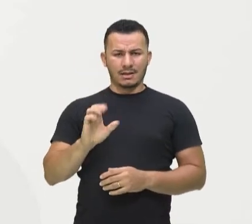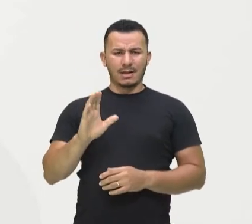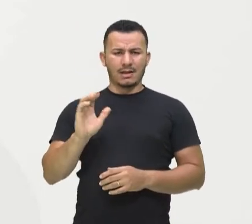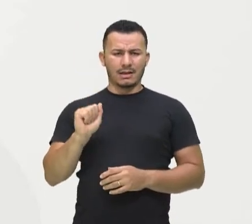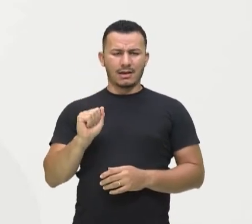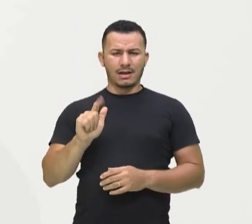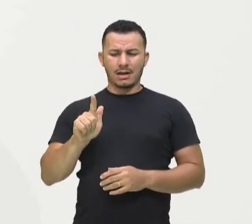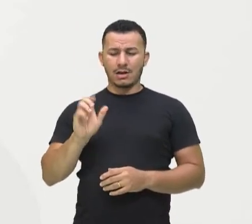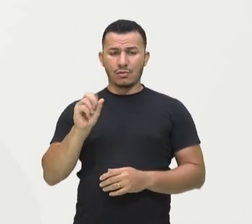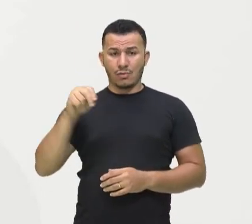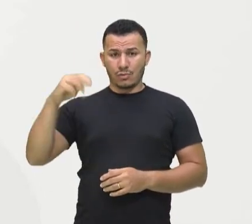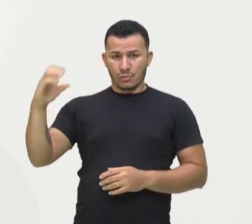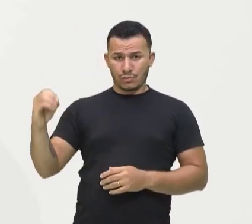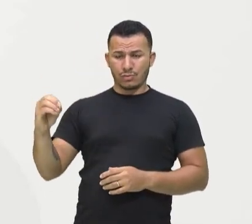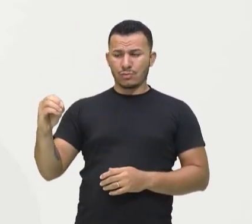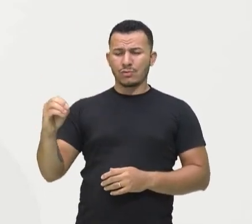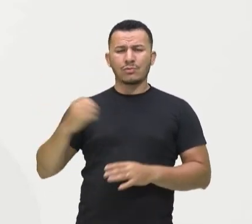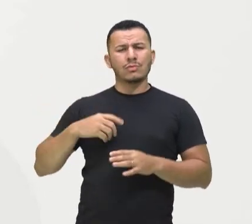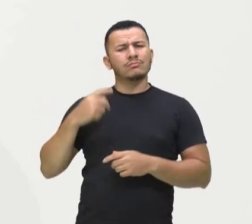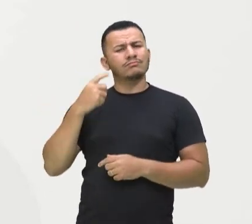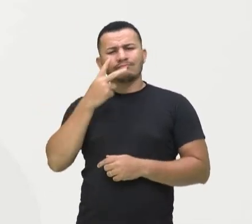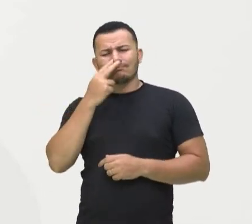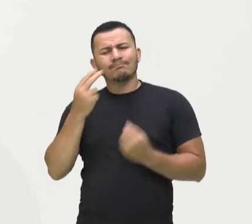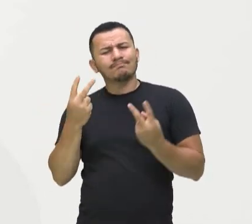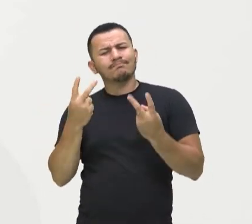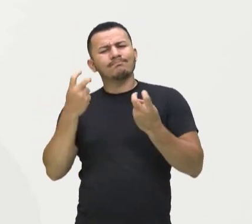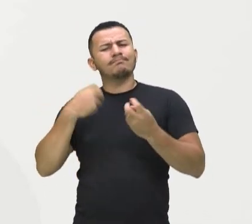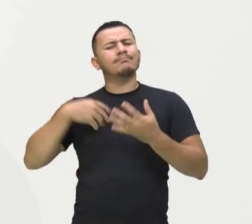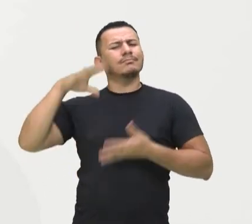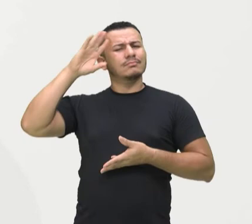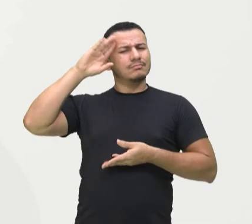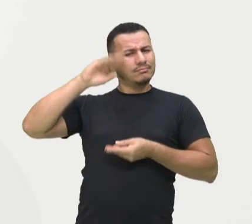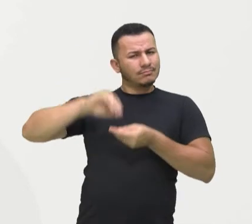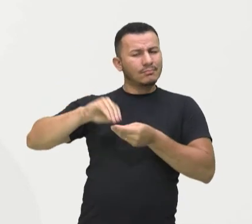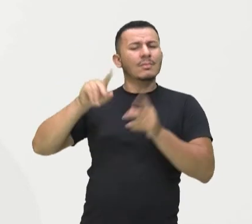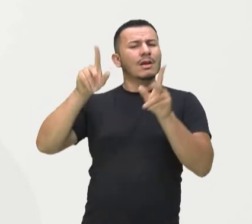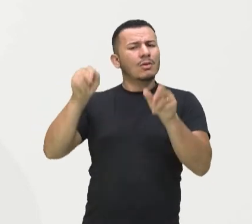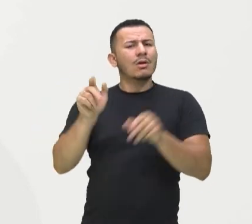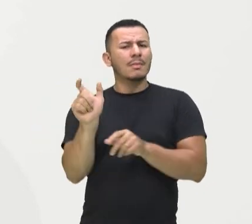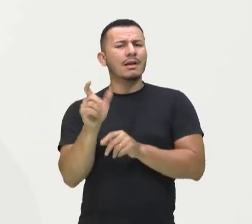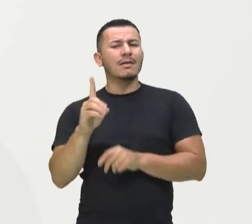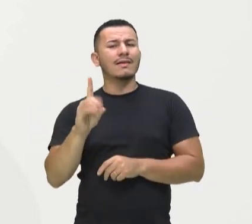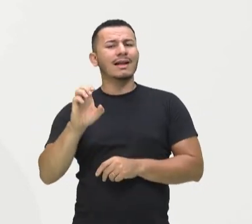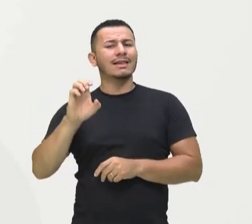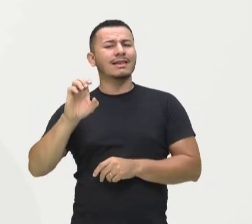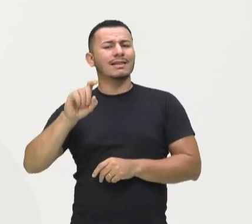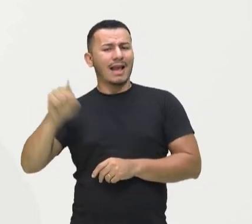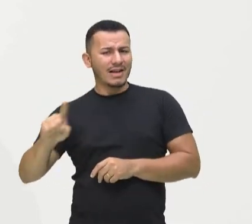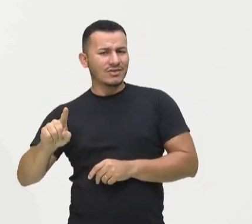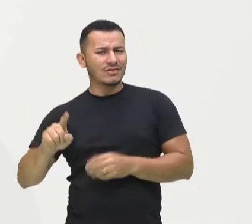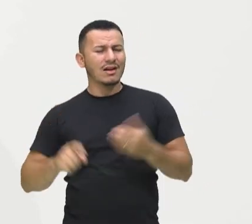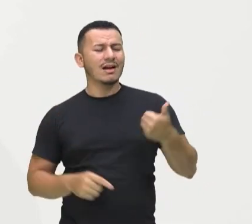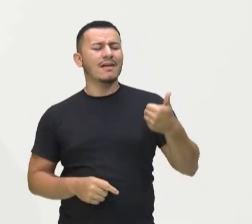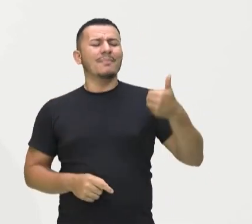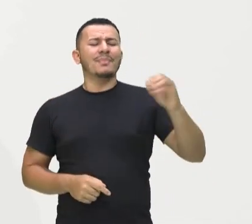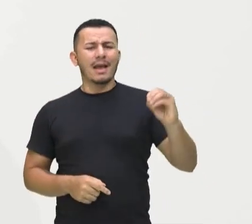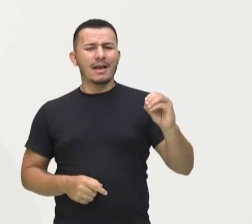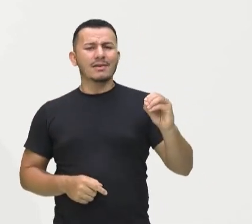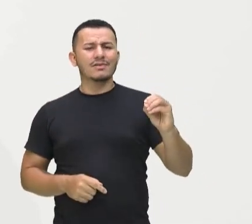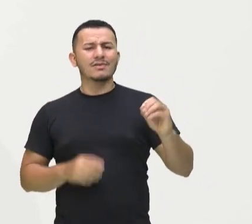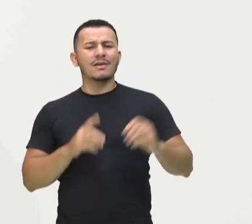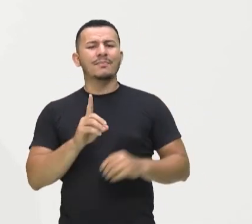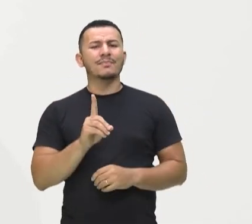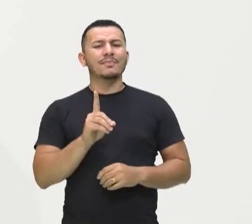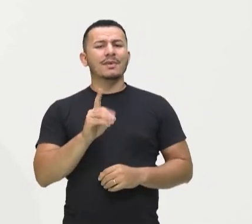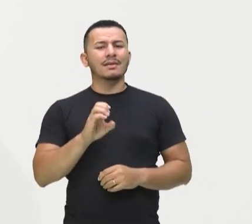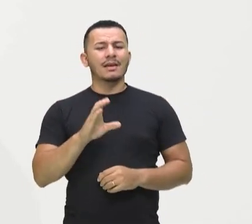palavra decágono, alunos, ela é intuitiva à palavra 10, tá bom? Decágono, intuitiva à